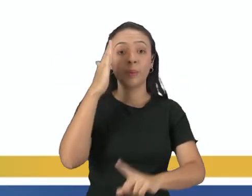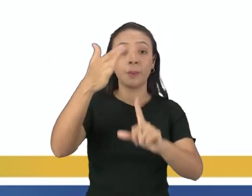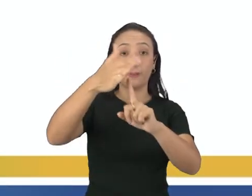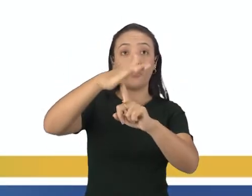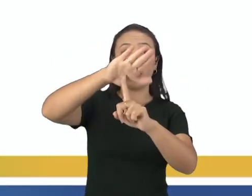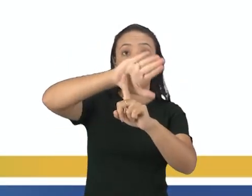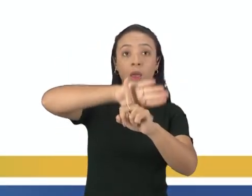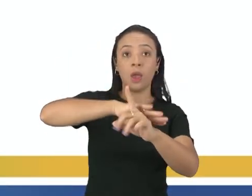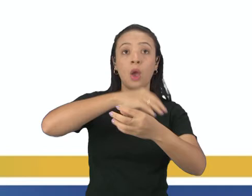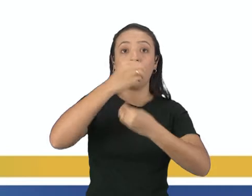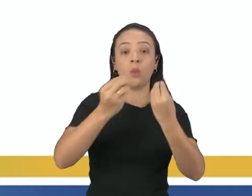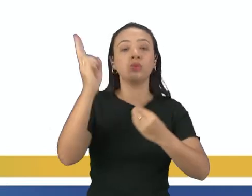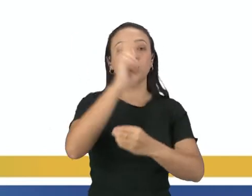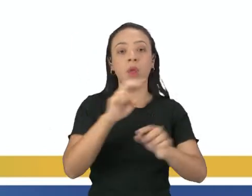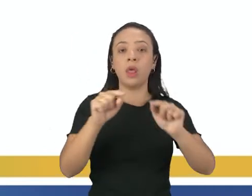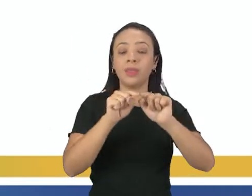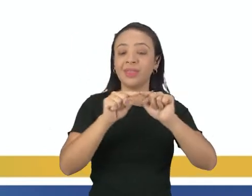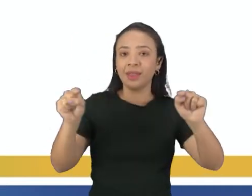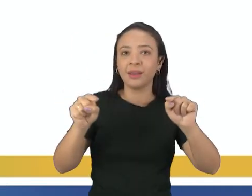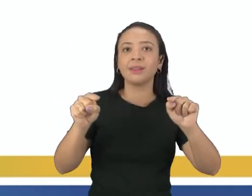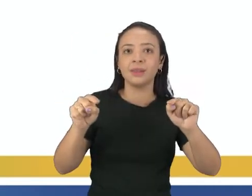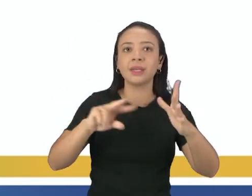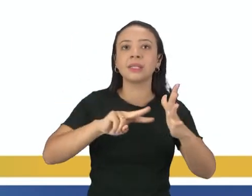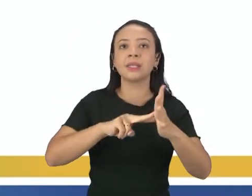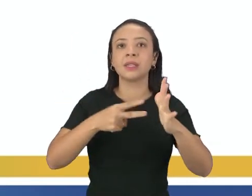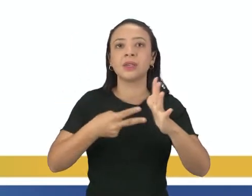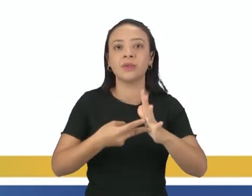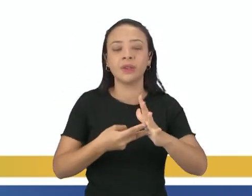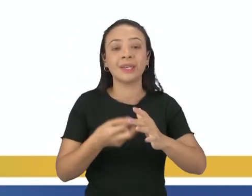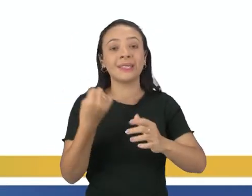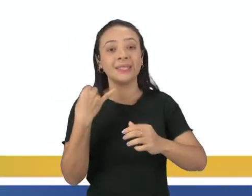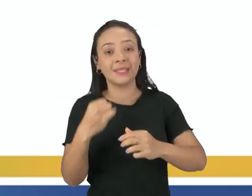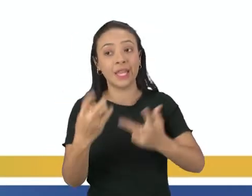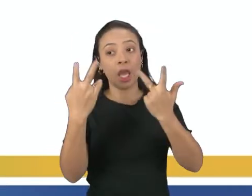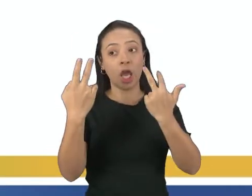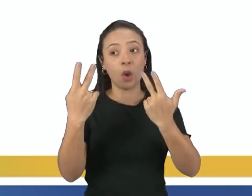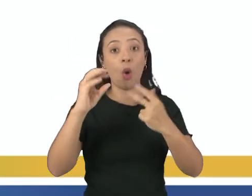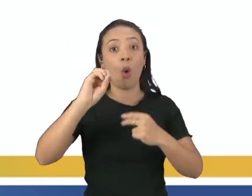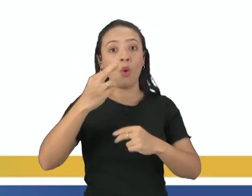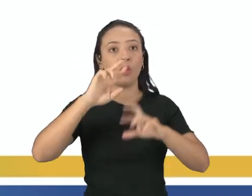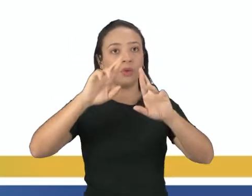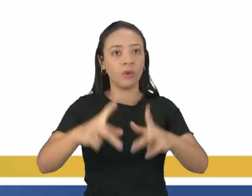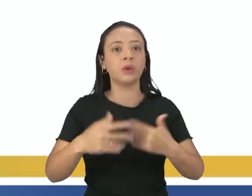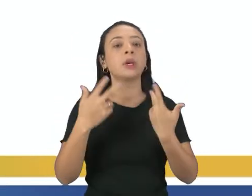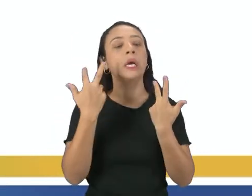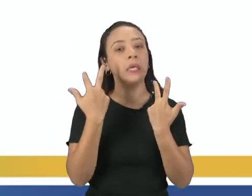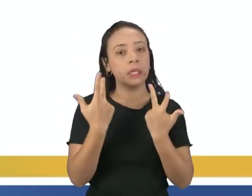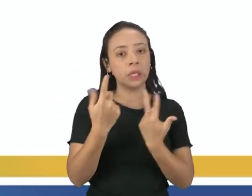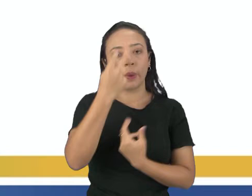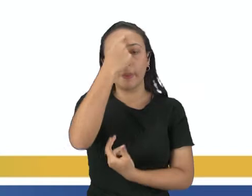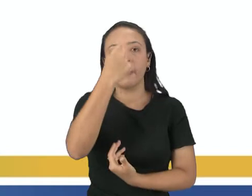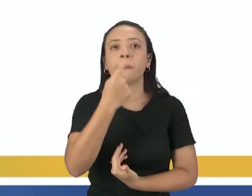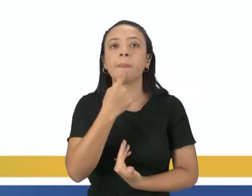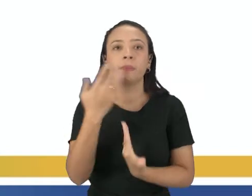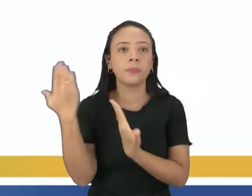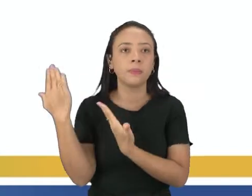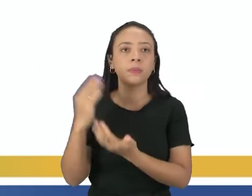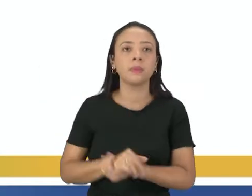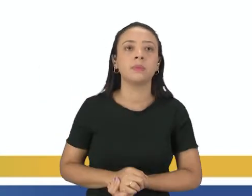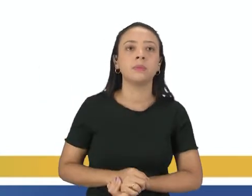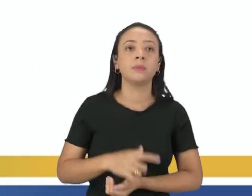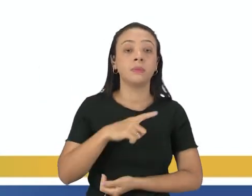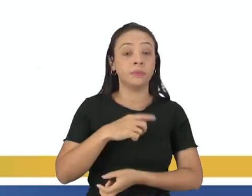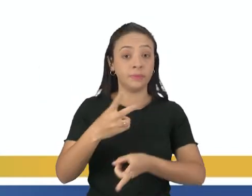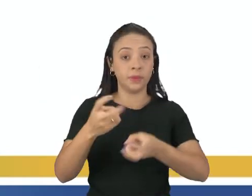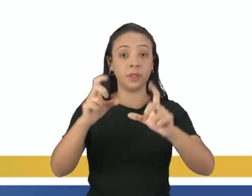lados por traços, né, que indicam se são iguais ou diferentes, conforme essas figuras aí abaixo.